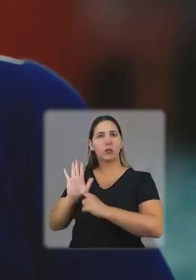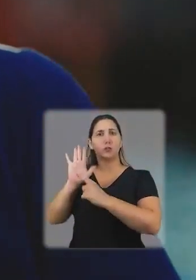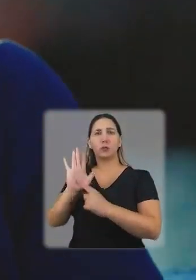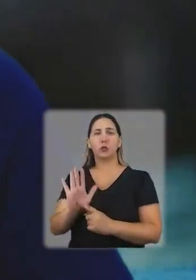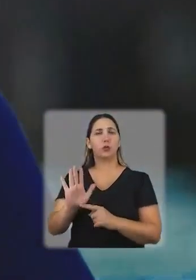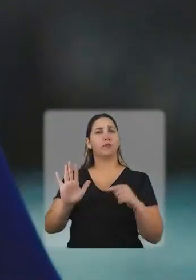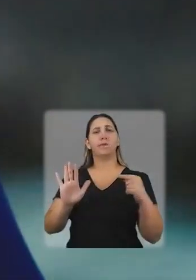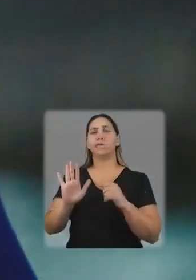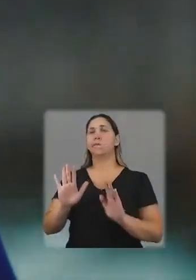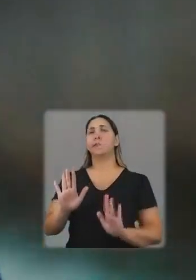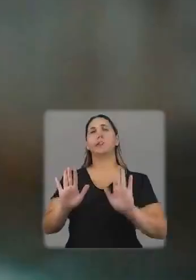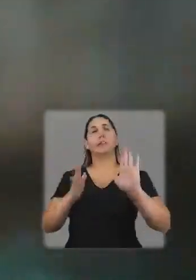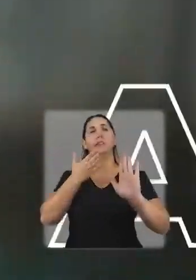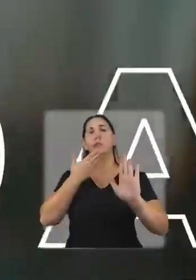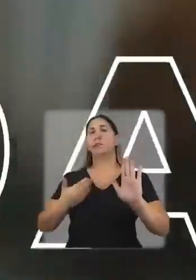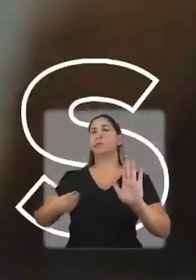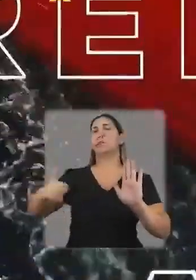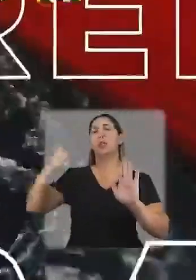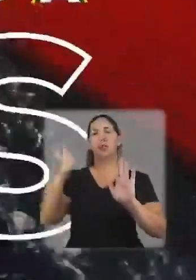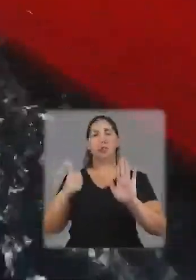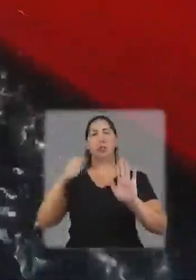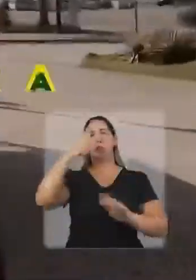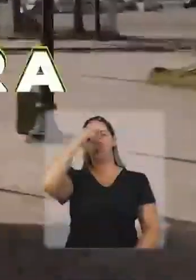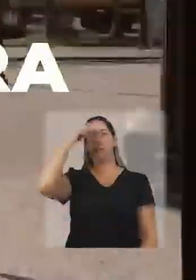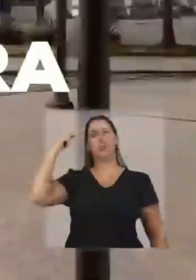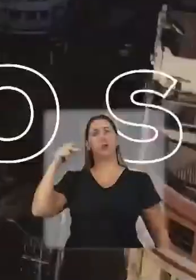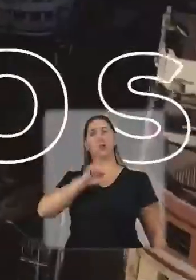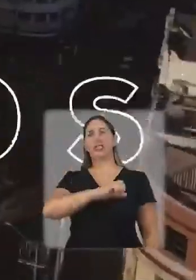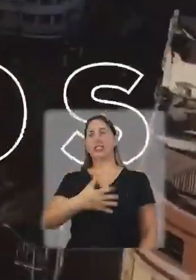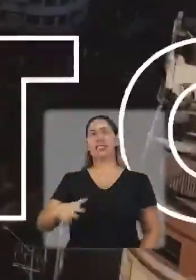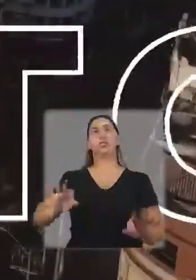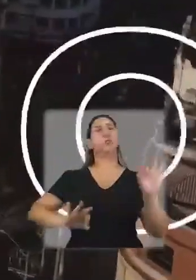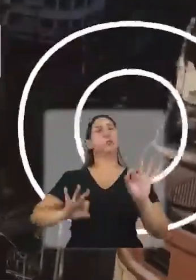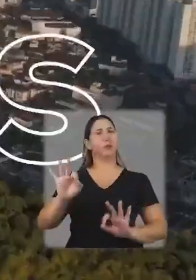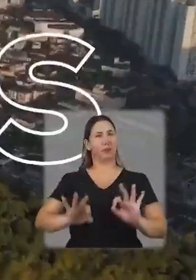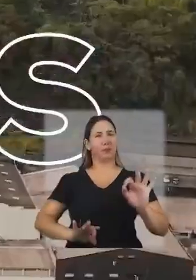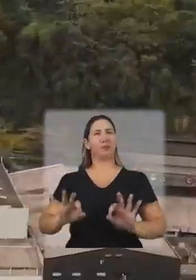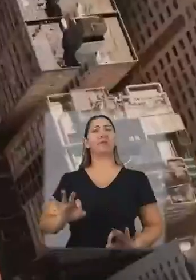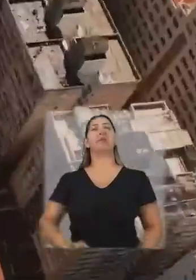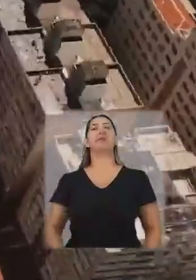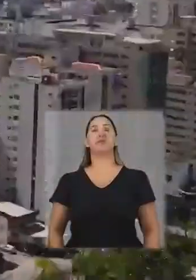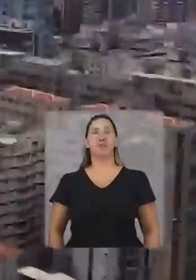Ela mostrou que é a candidata mais preparada à Prefeitura de Santos.